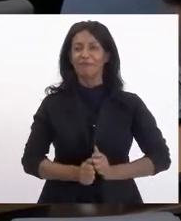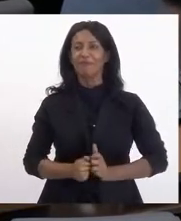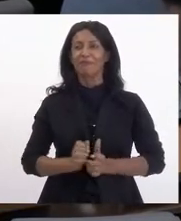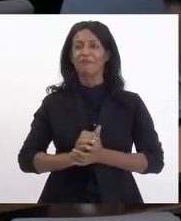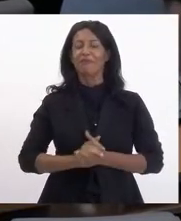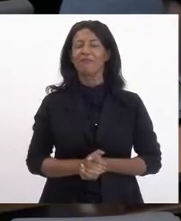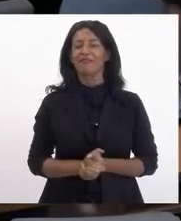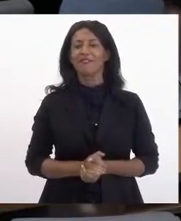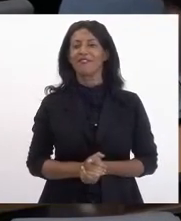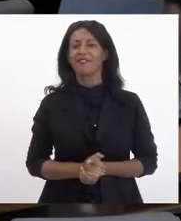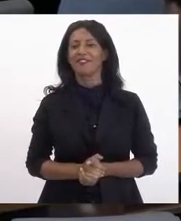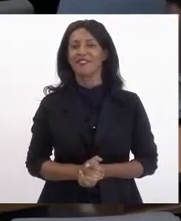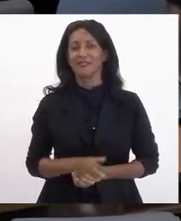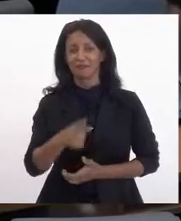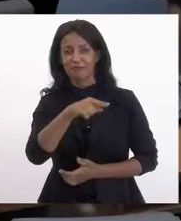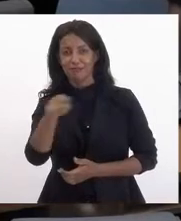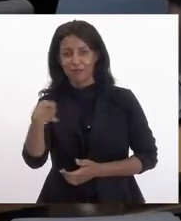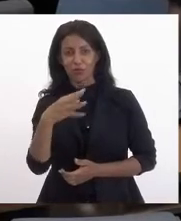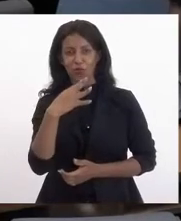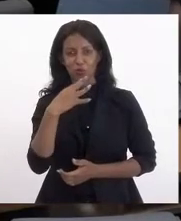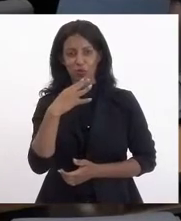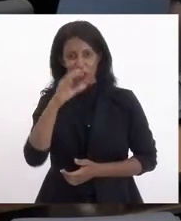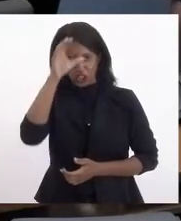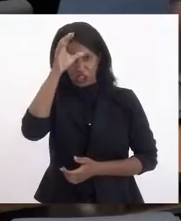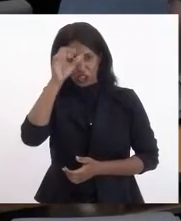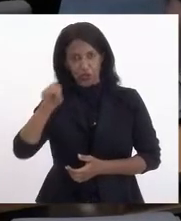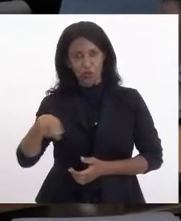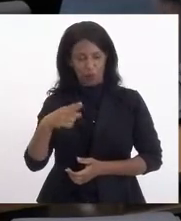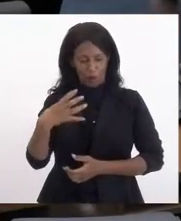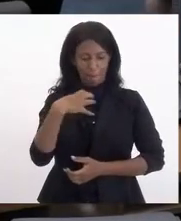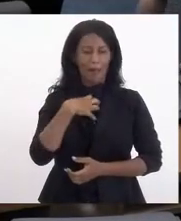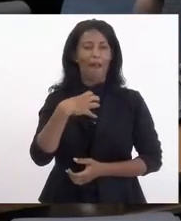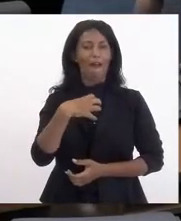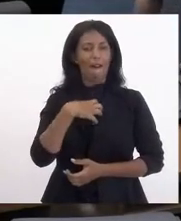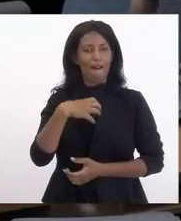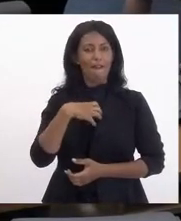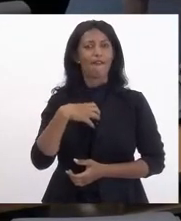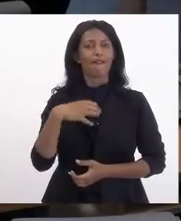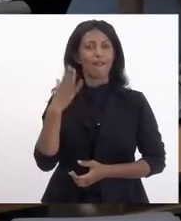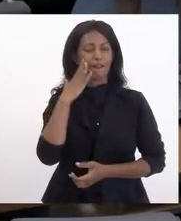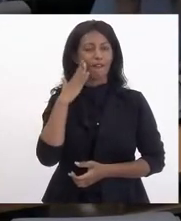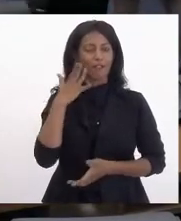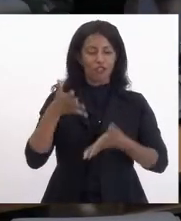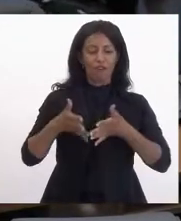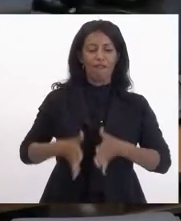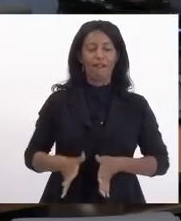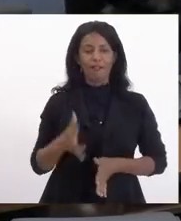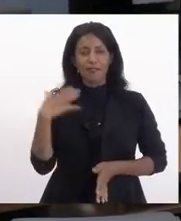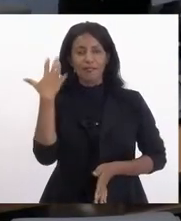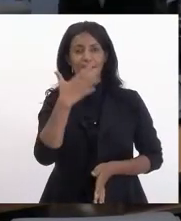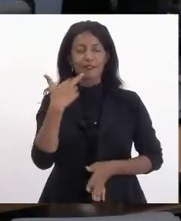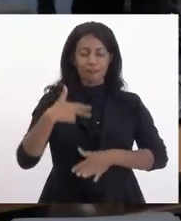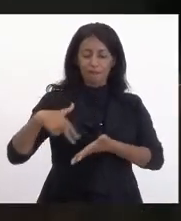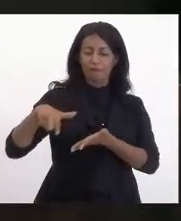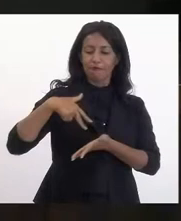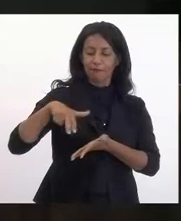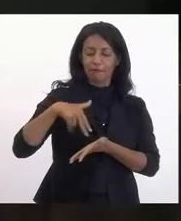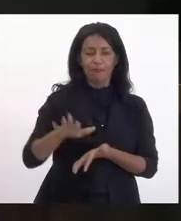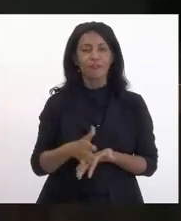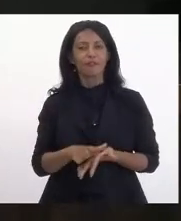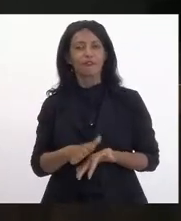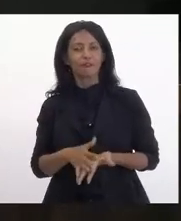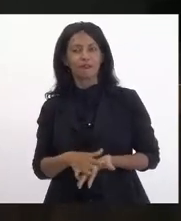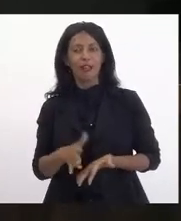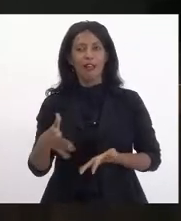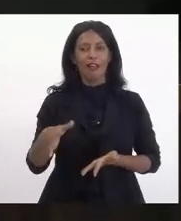no parlamento conhecem a deputada Tia Ju, é baiana. Baiano já nasce cantando, dançando e sambando,